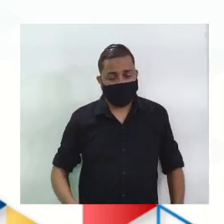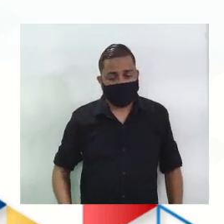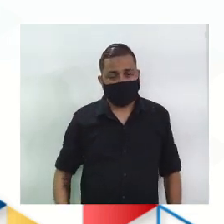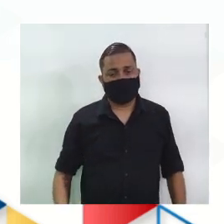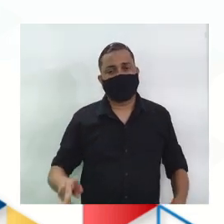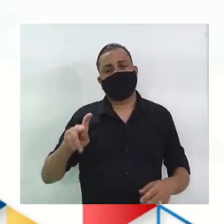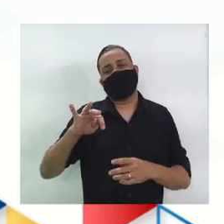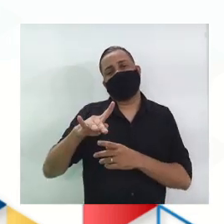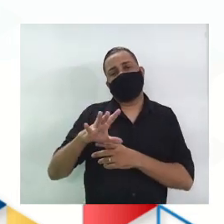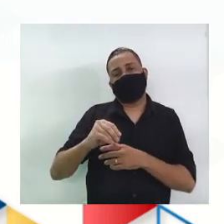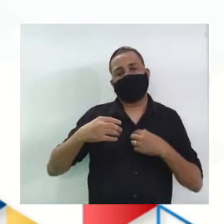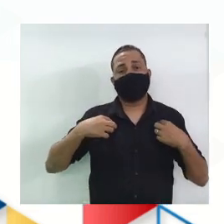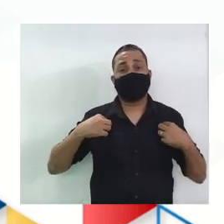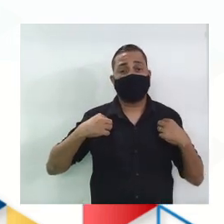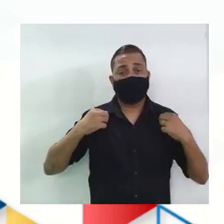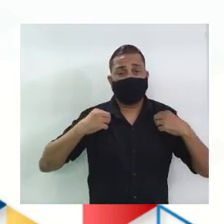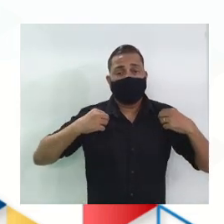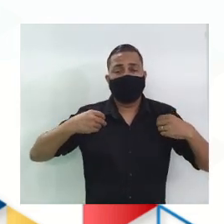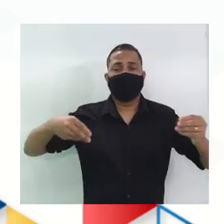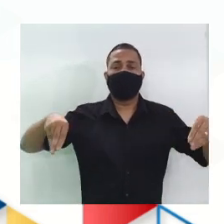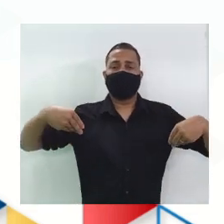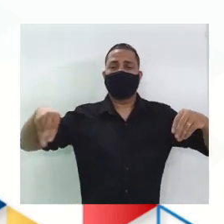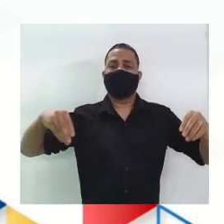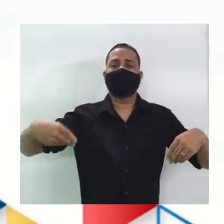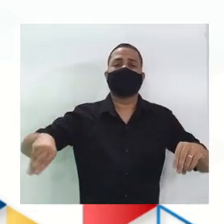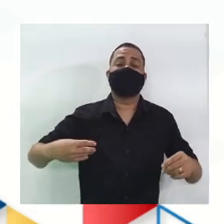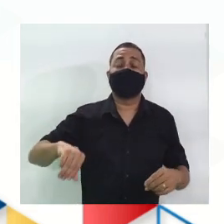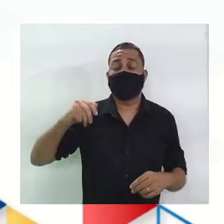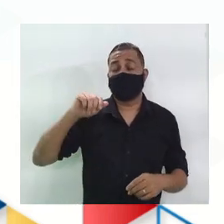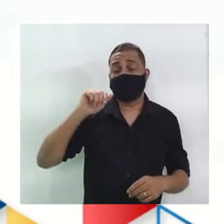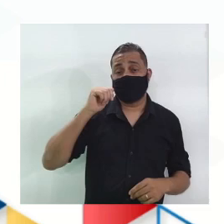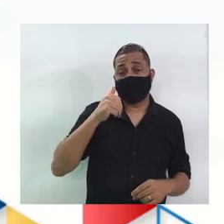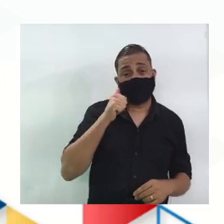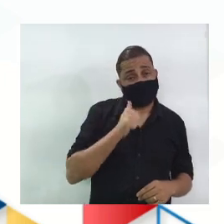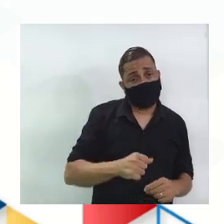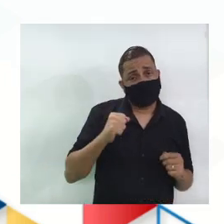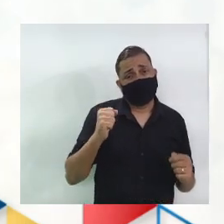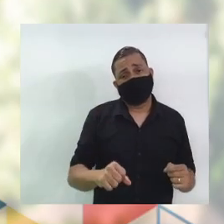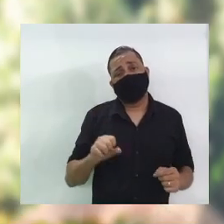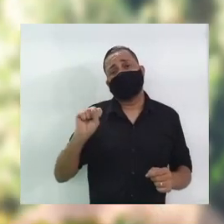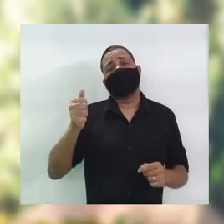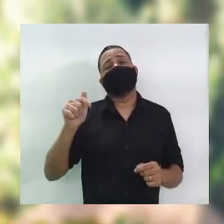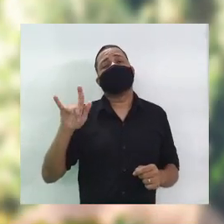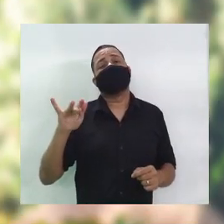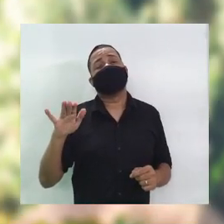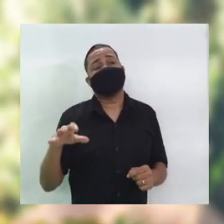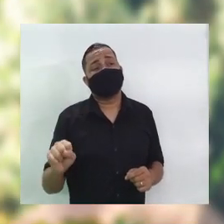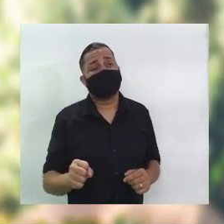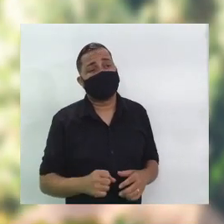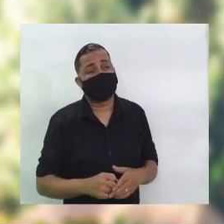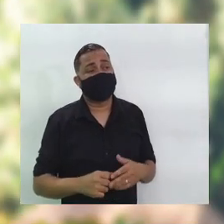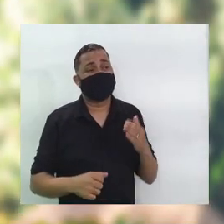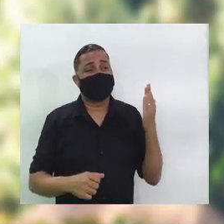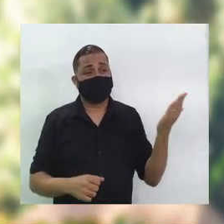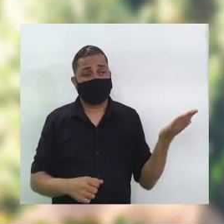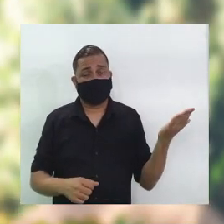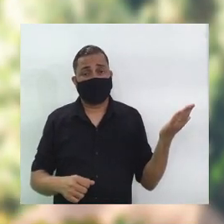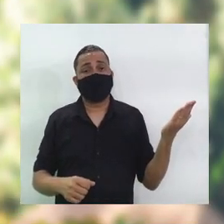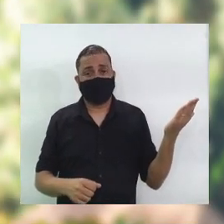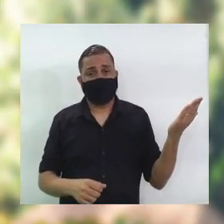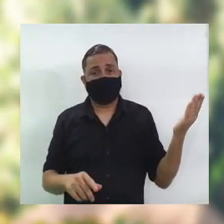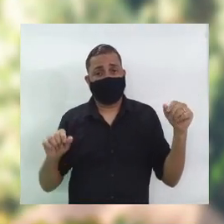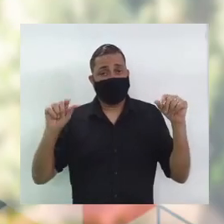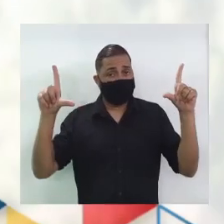camisa larga, no caso dos homens. As mulheres podem usar os saris, certo? Aqui na tela